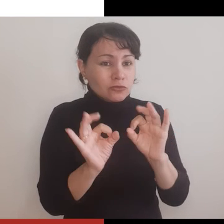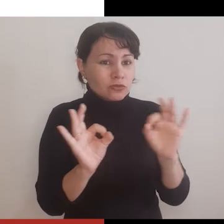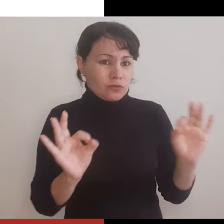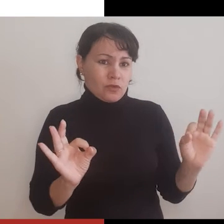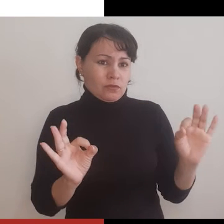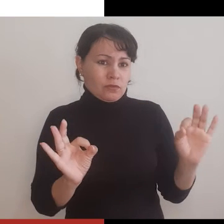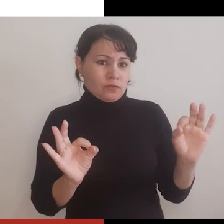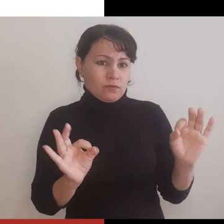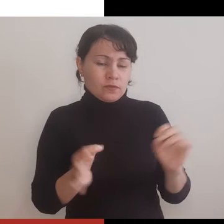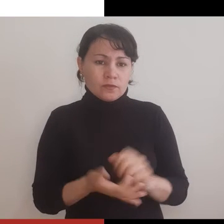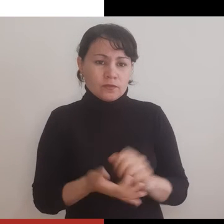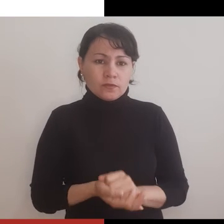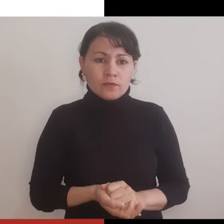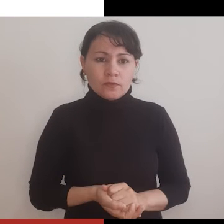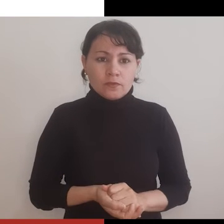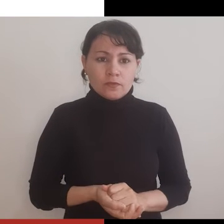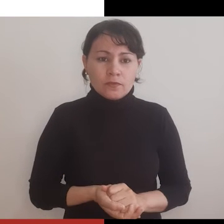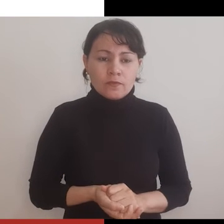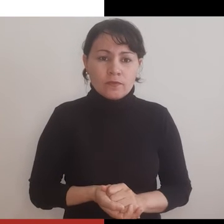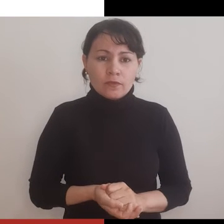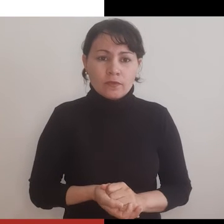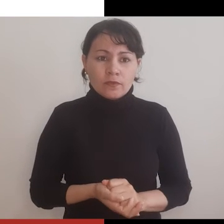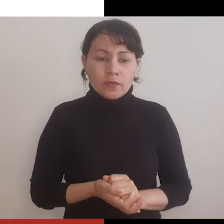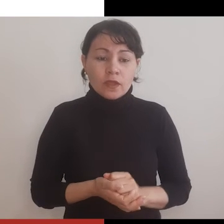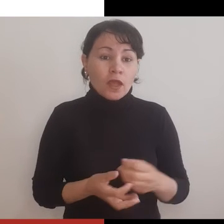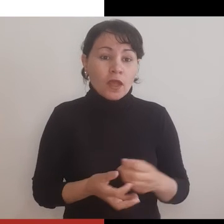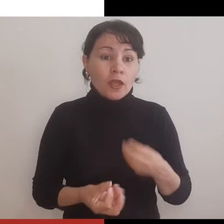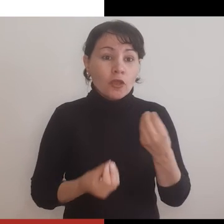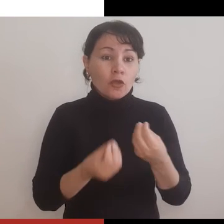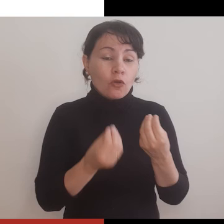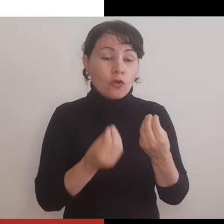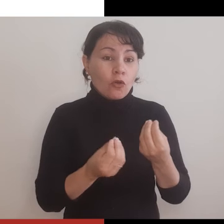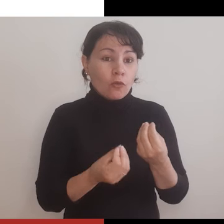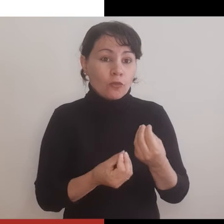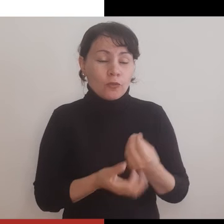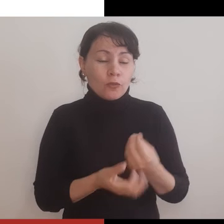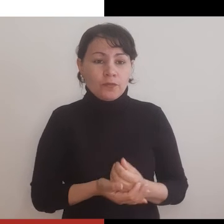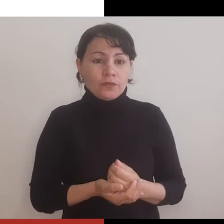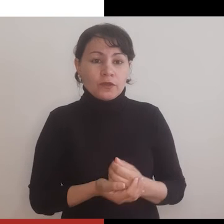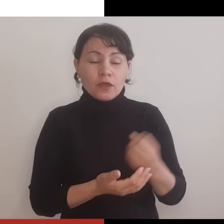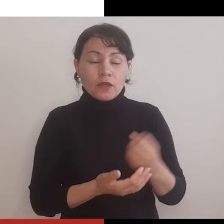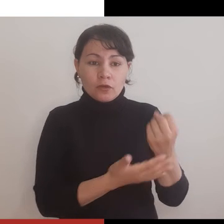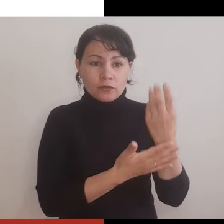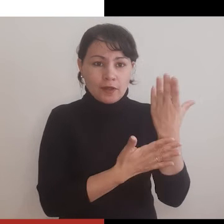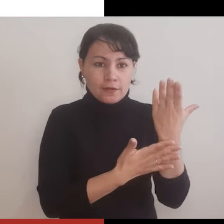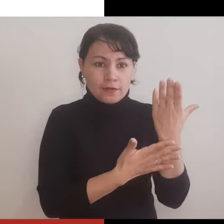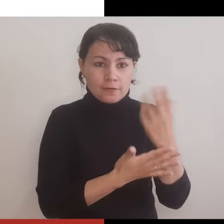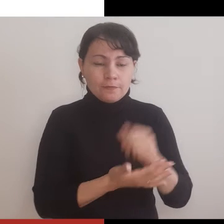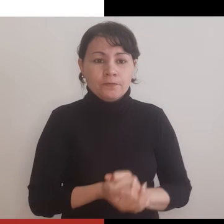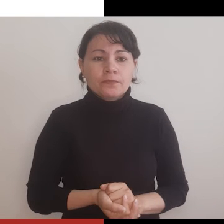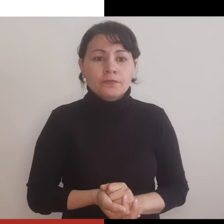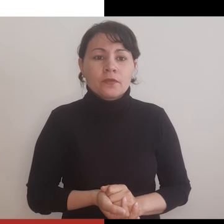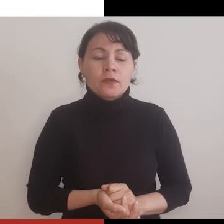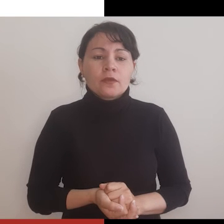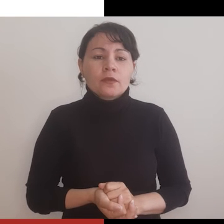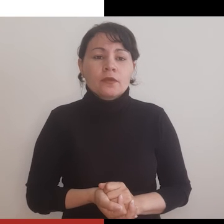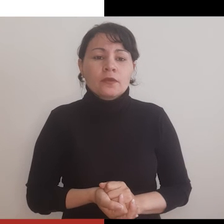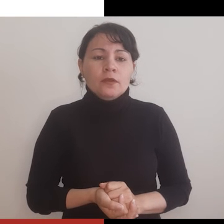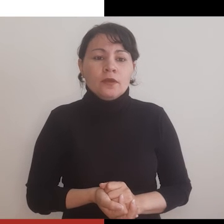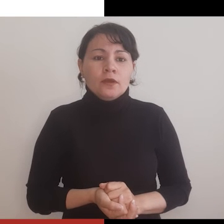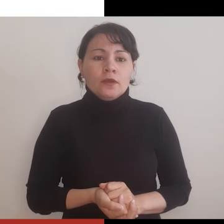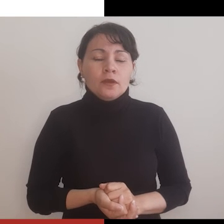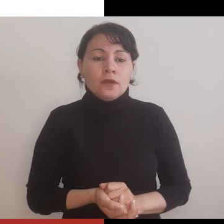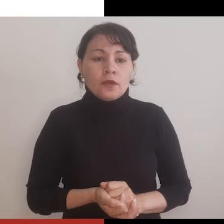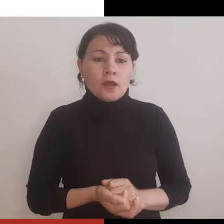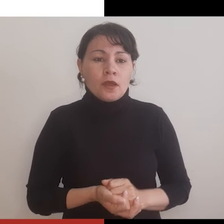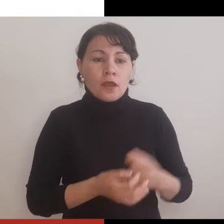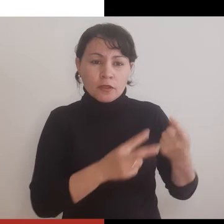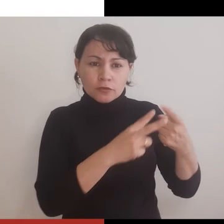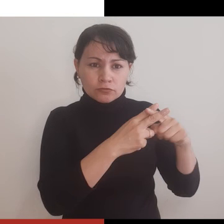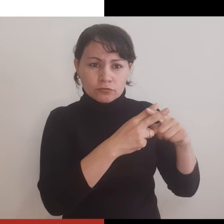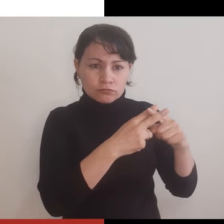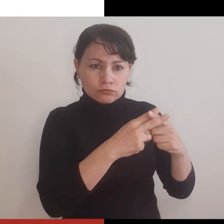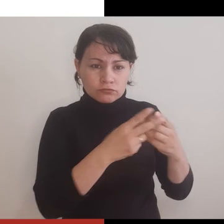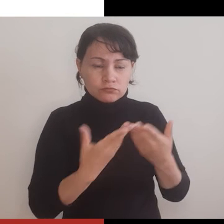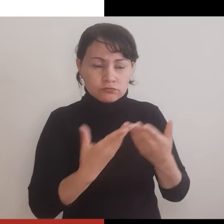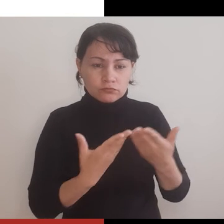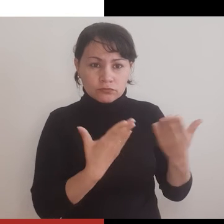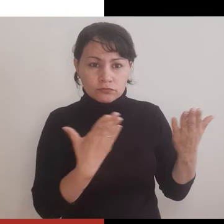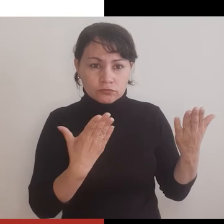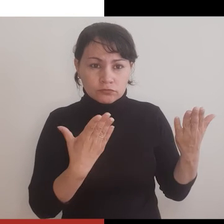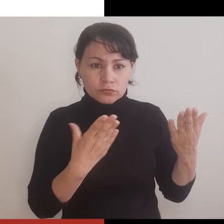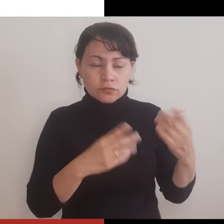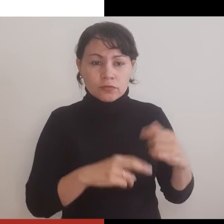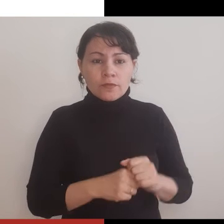forma efetiva. E aí, como é que a ECMO funciona, então? Né? Vamos lá. Esse aparelho aqui,